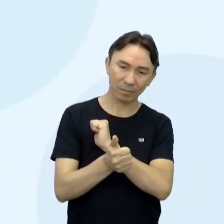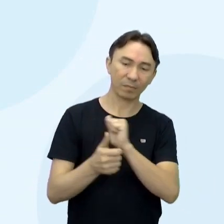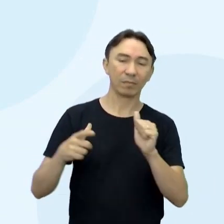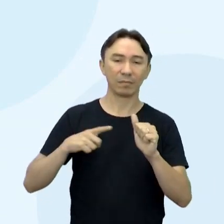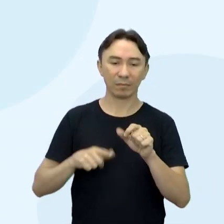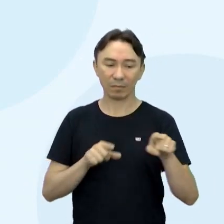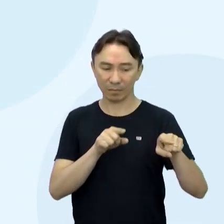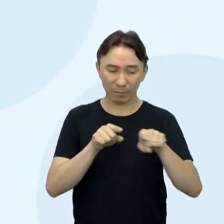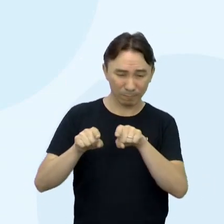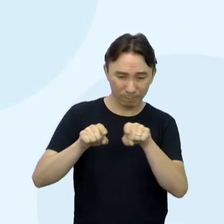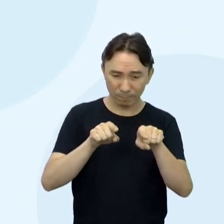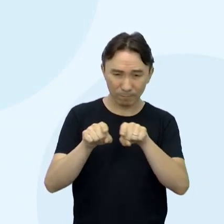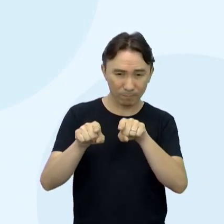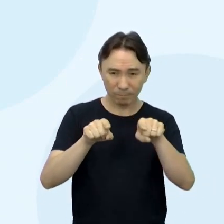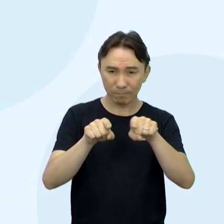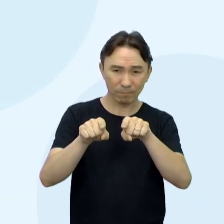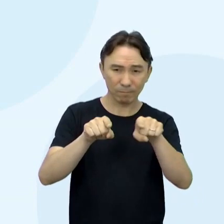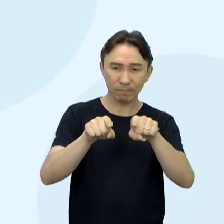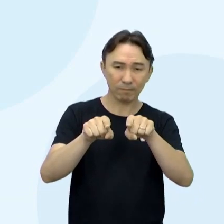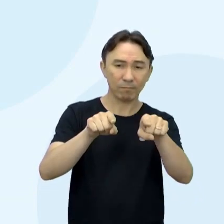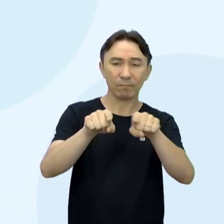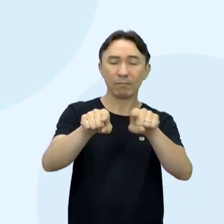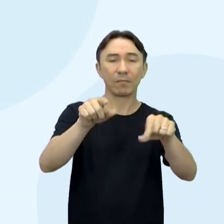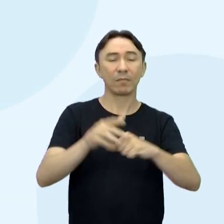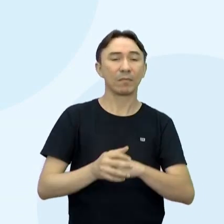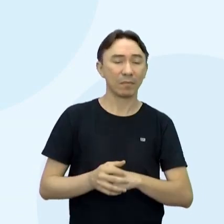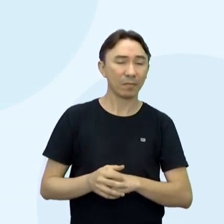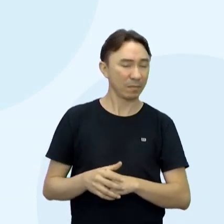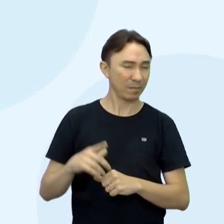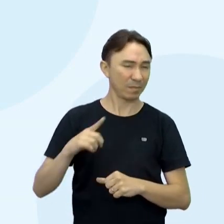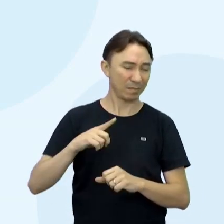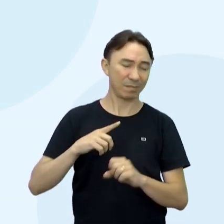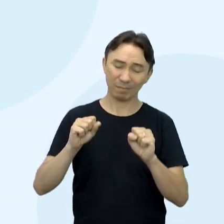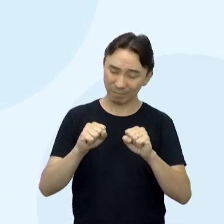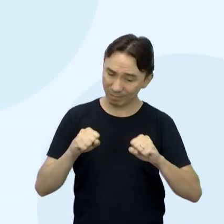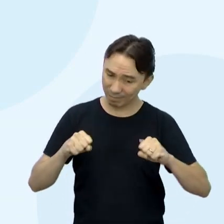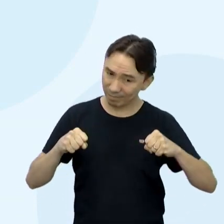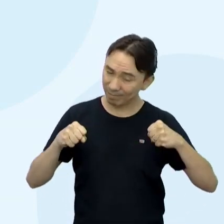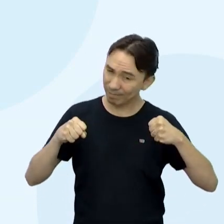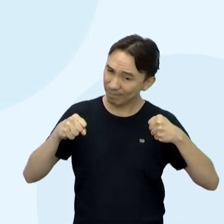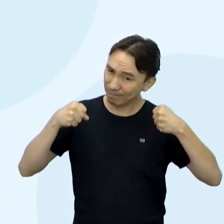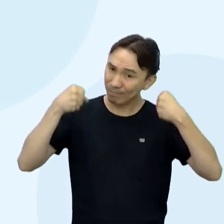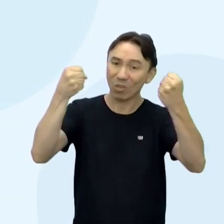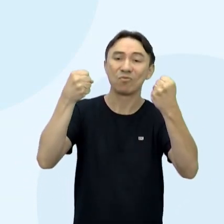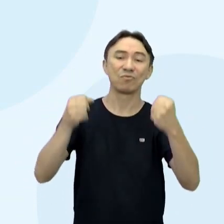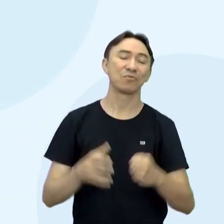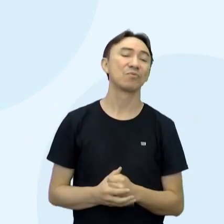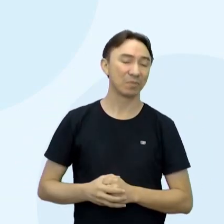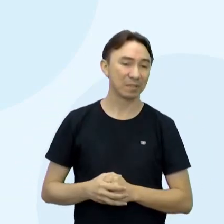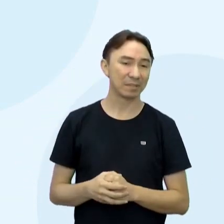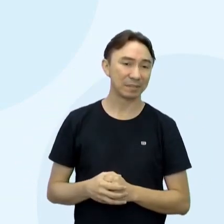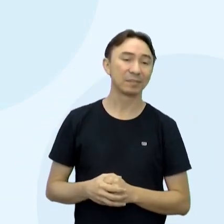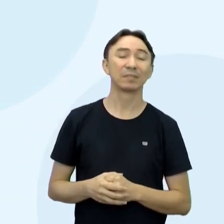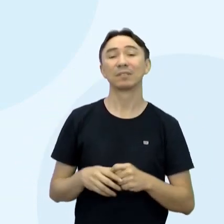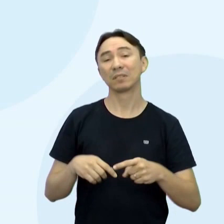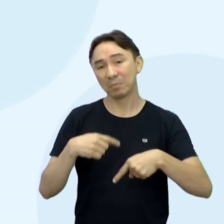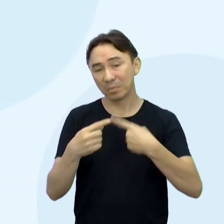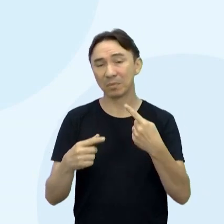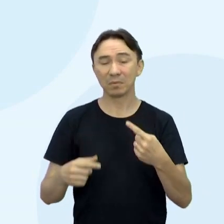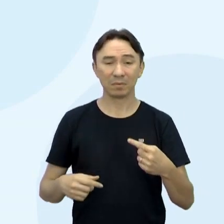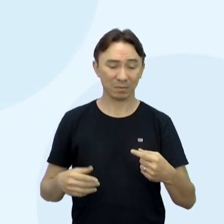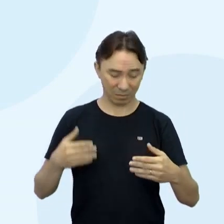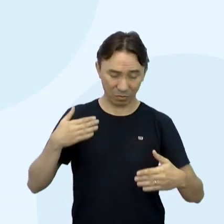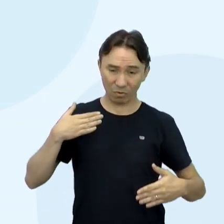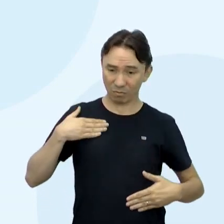competindo e eles se esforçam ao máximo. Depois, ele se desequilibra, o